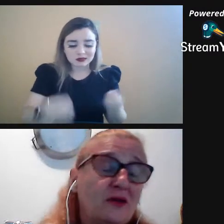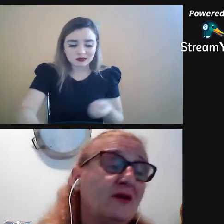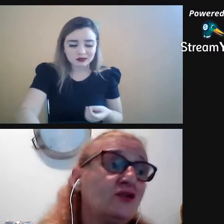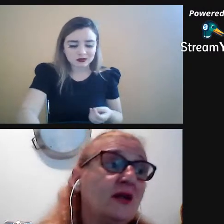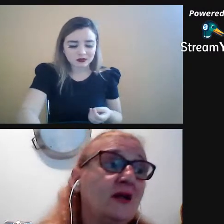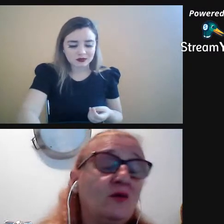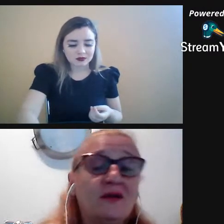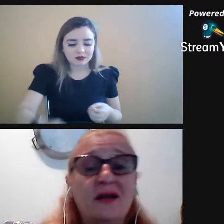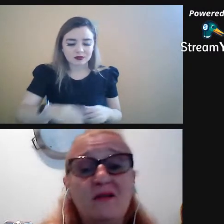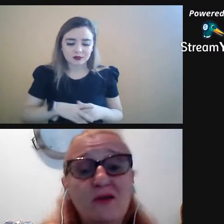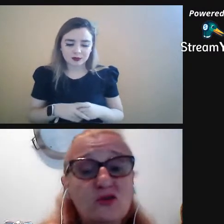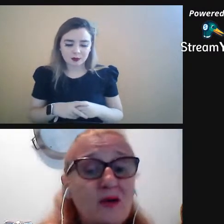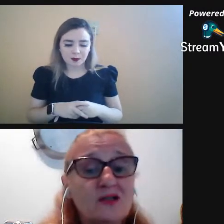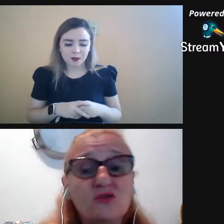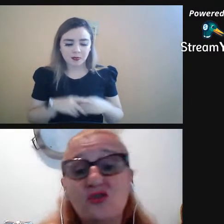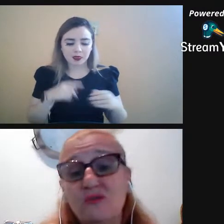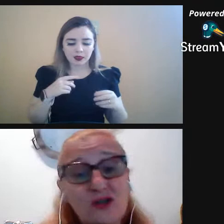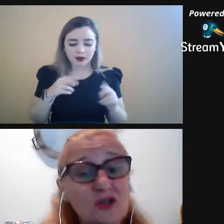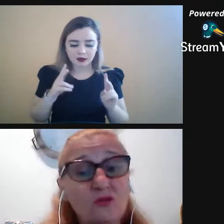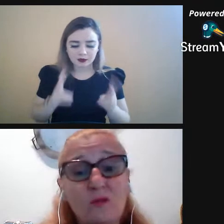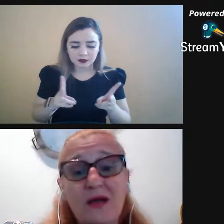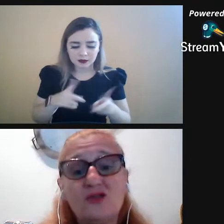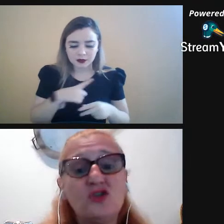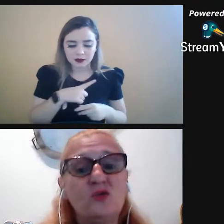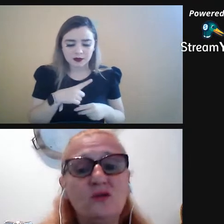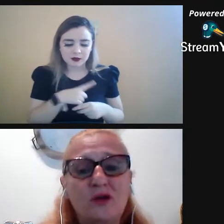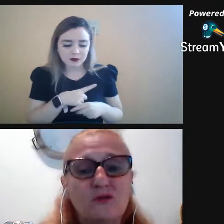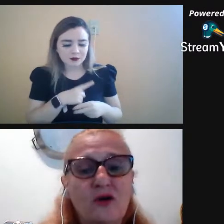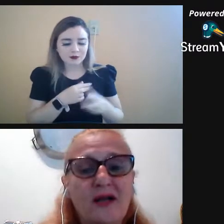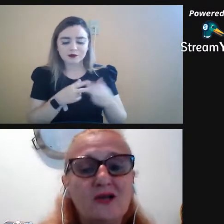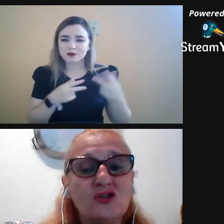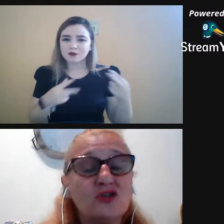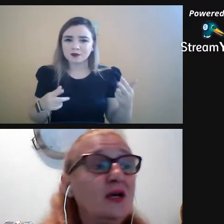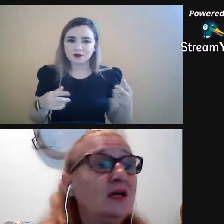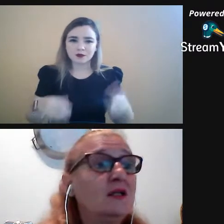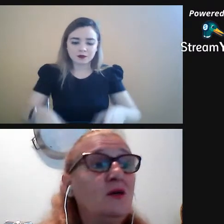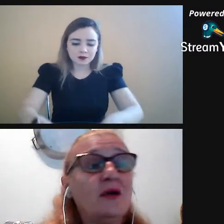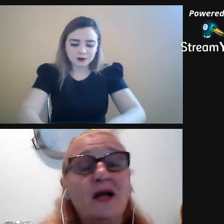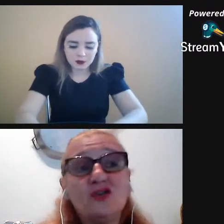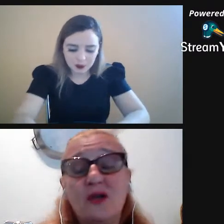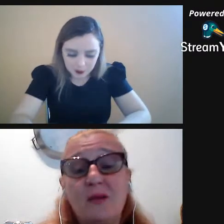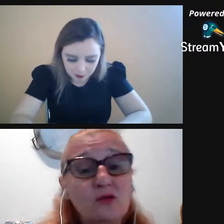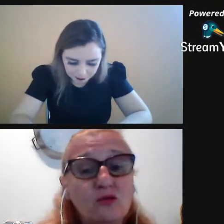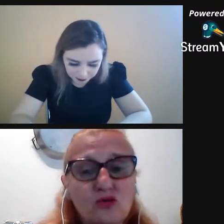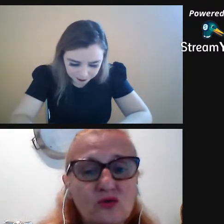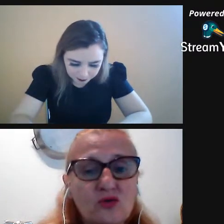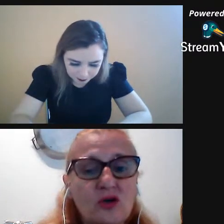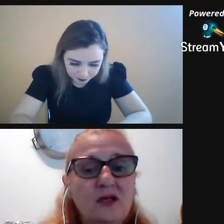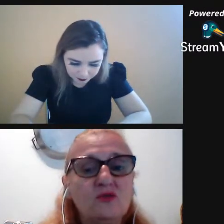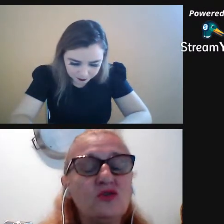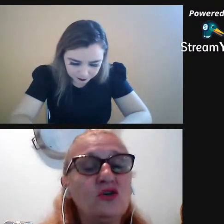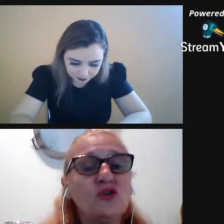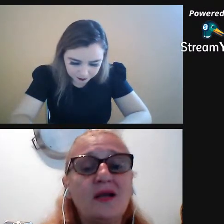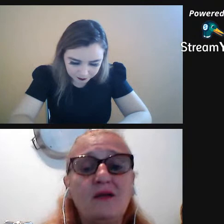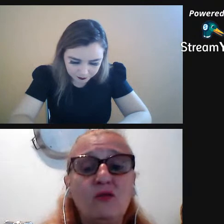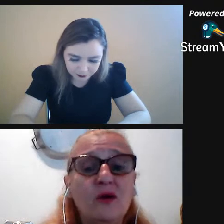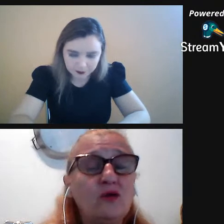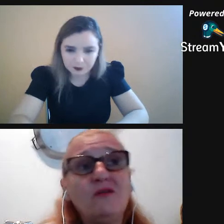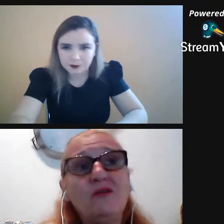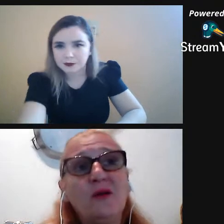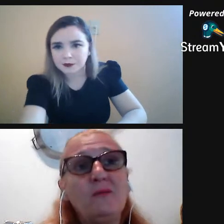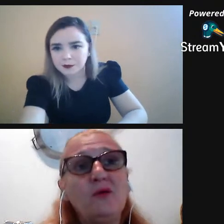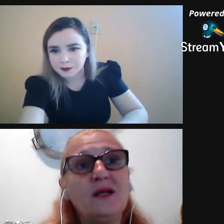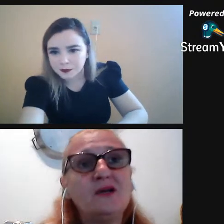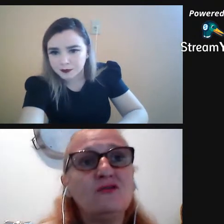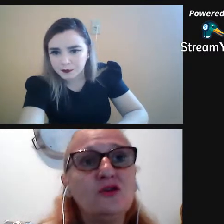do cada vez mais estão devastando mais, destruindo mais florestas, estão acabando com nossos rios. Os rios eu